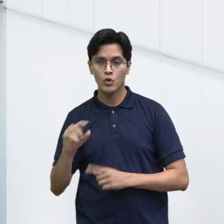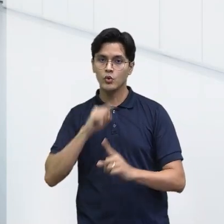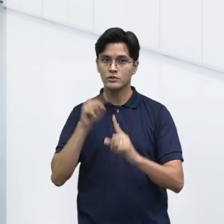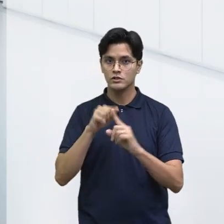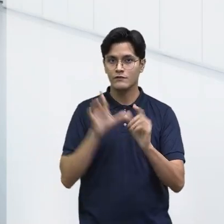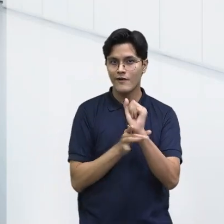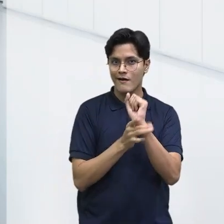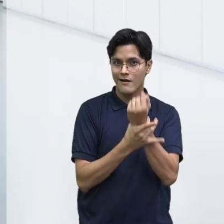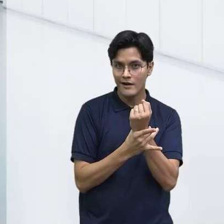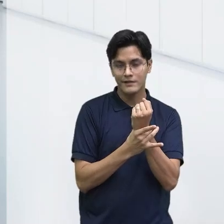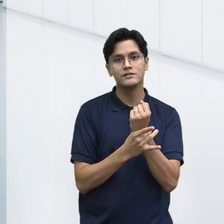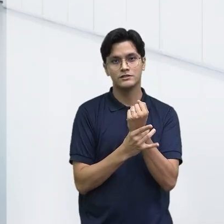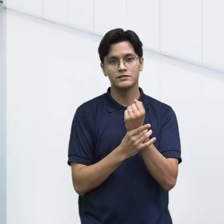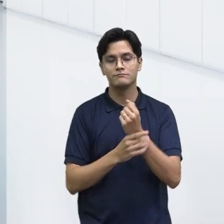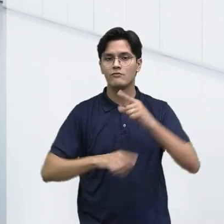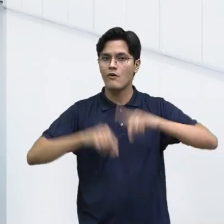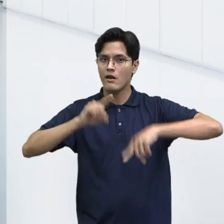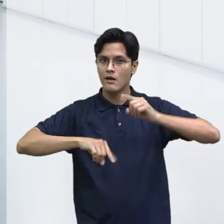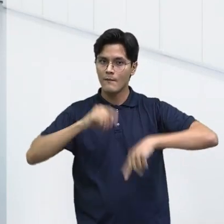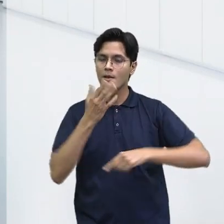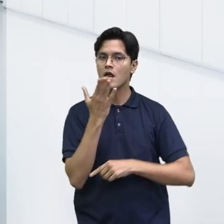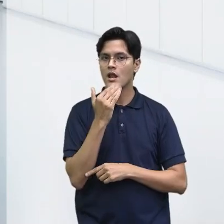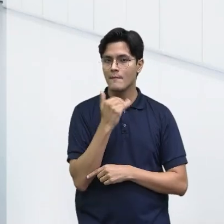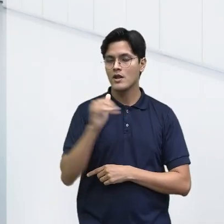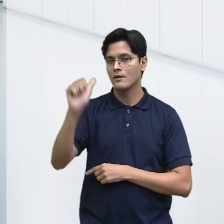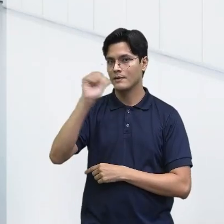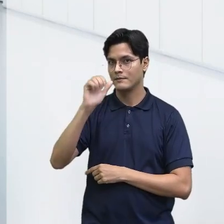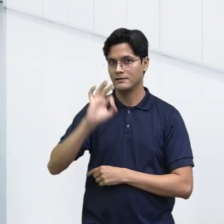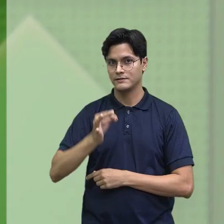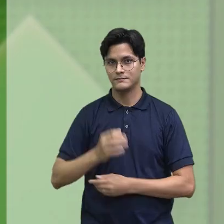segurança dos seus alimentos e bebidas.